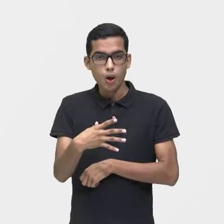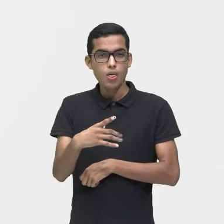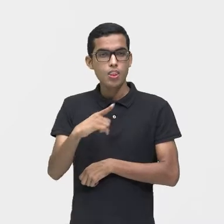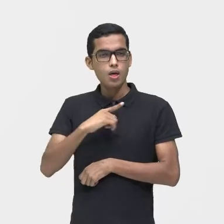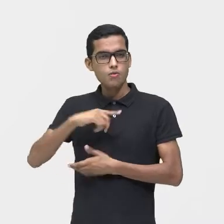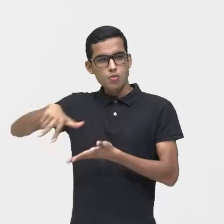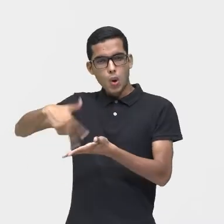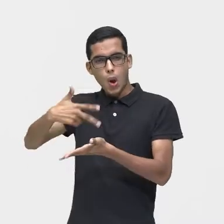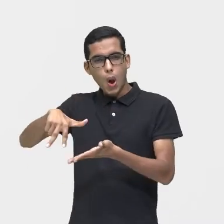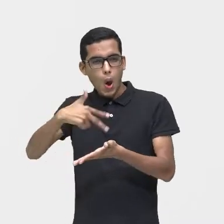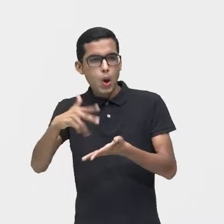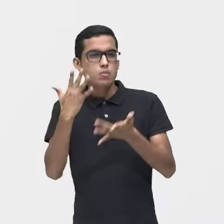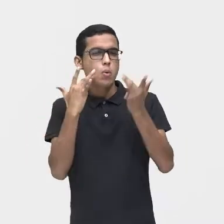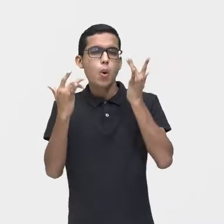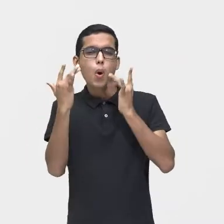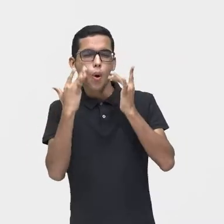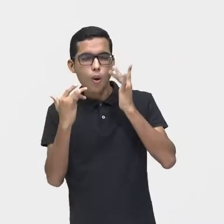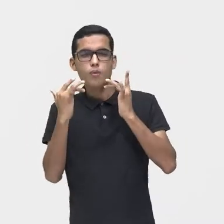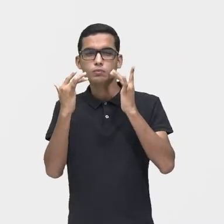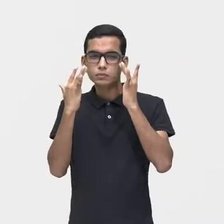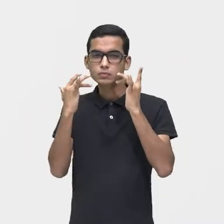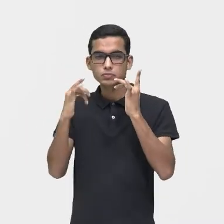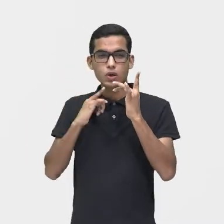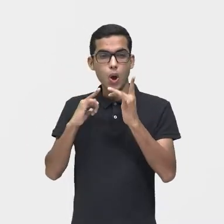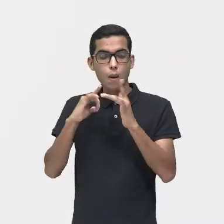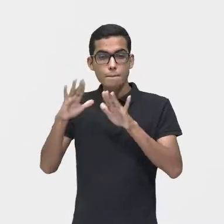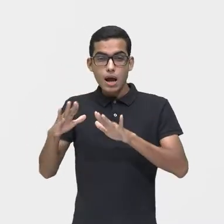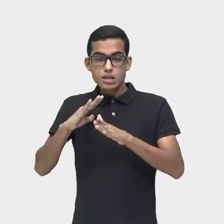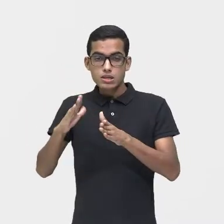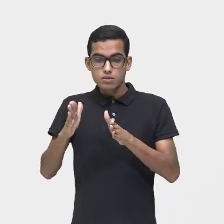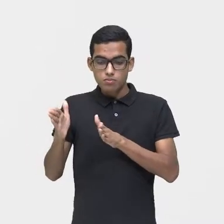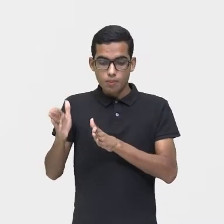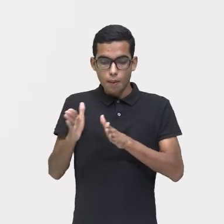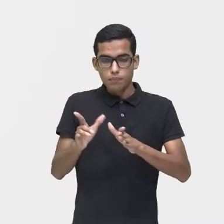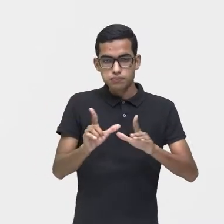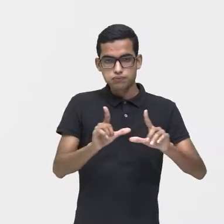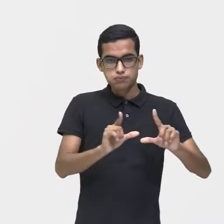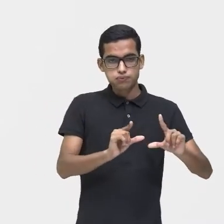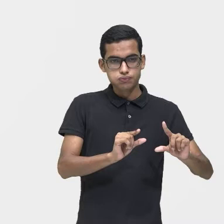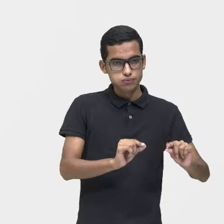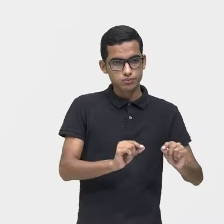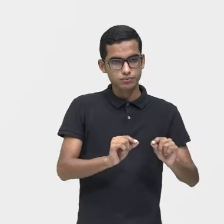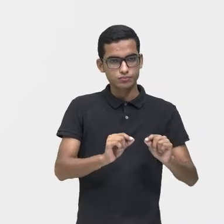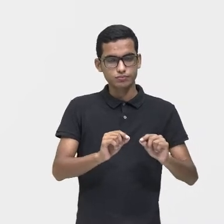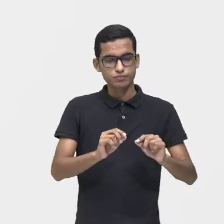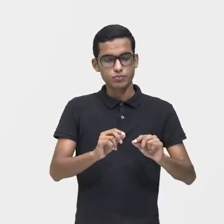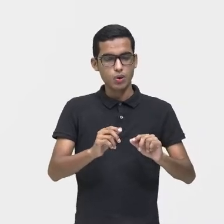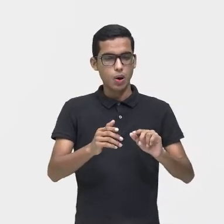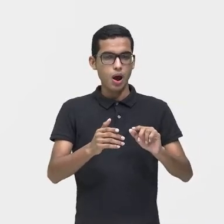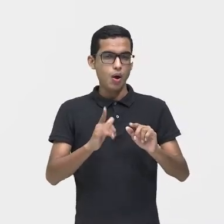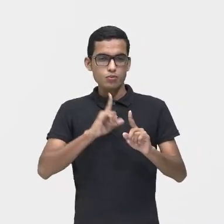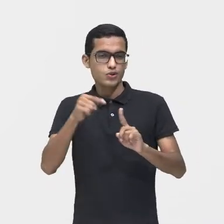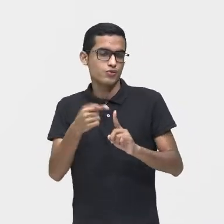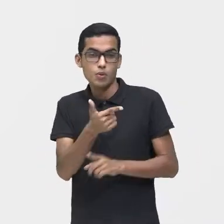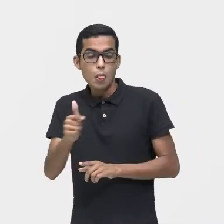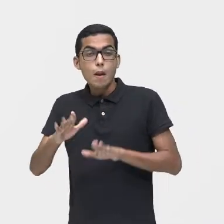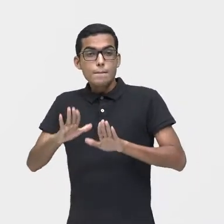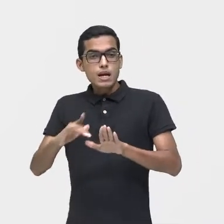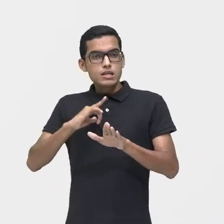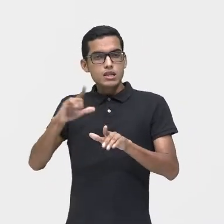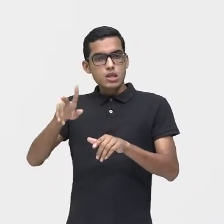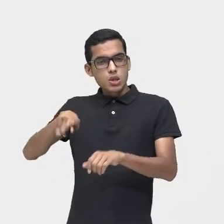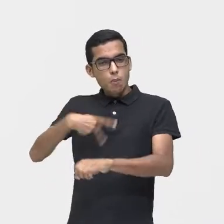tempo, pois ninguém a praticava com esse propósito. Praticamente daí foi que surgiram o sapateado e o